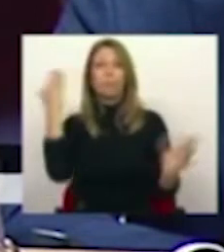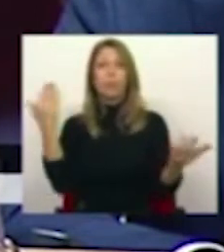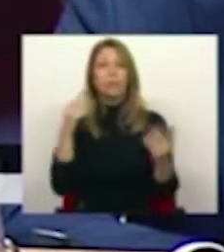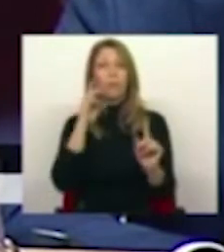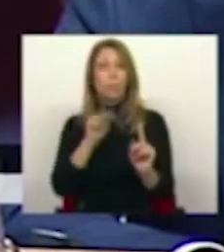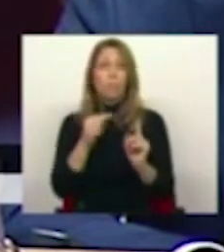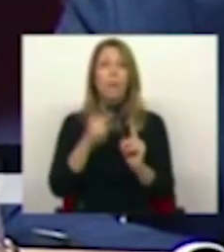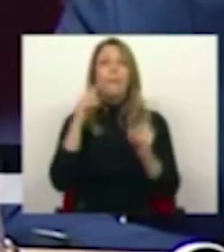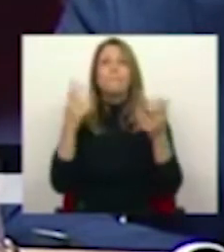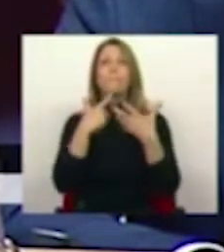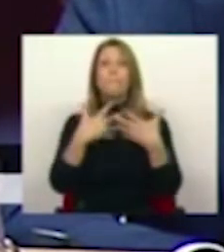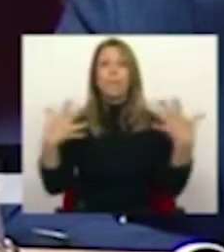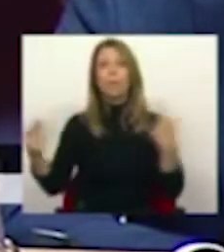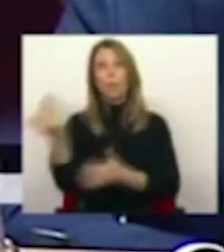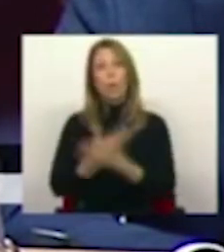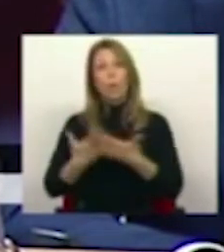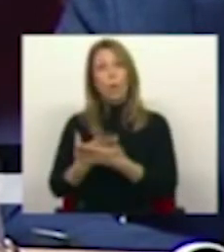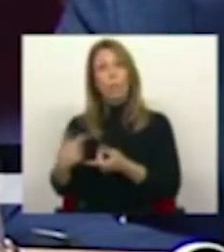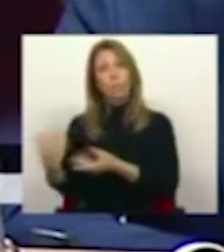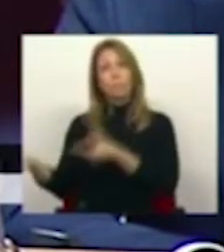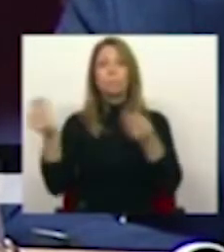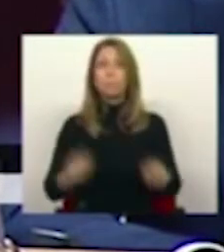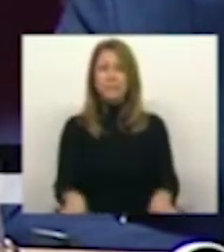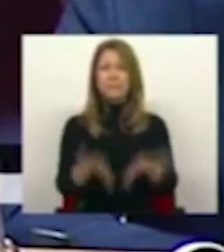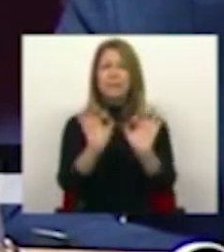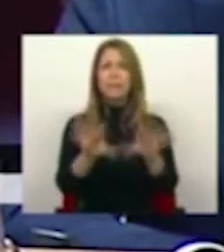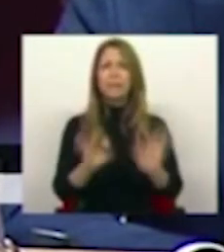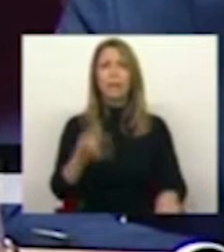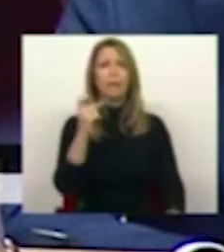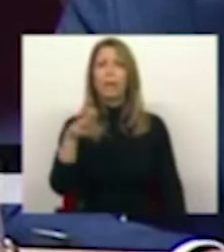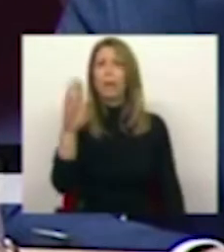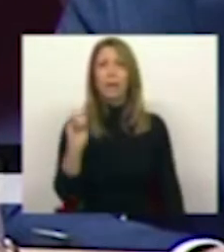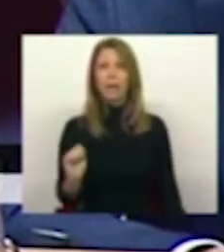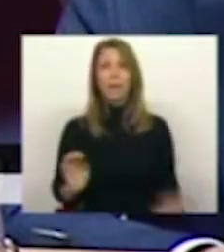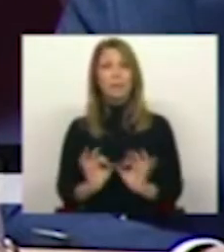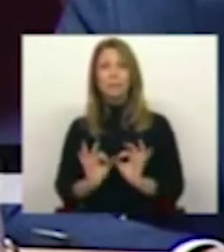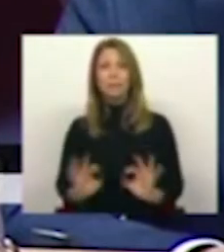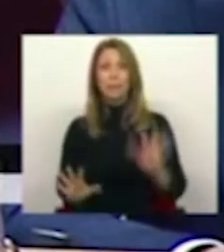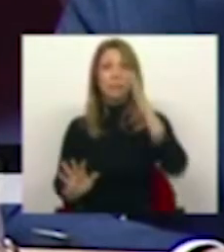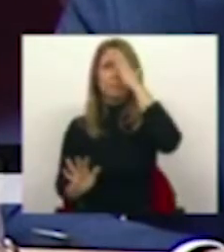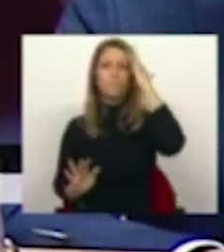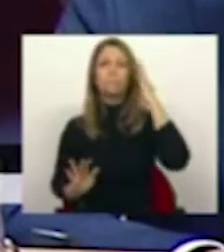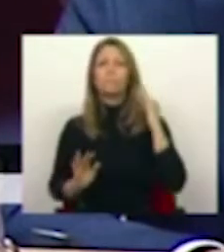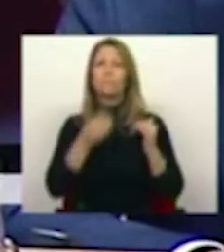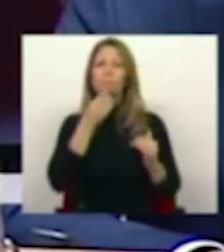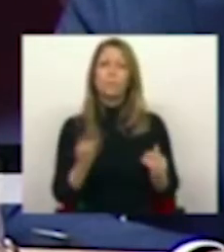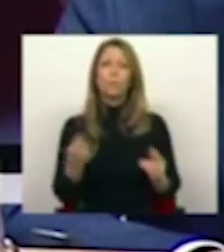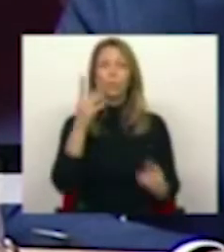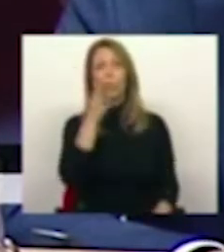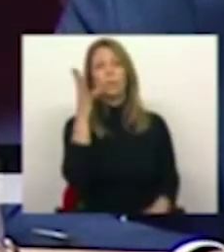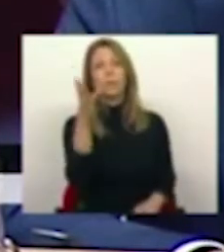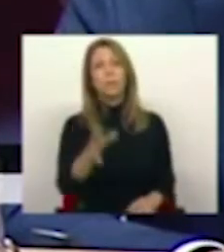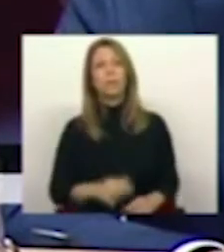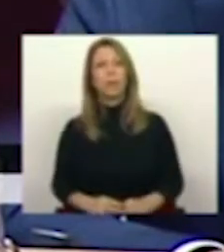que apresentámos. A mesma coisa é verdade para o IRS. É totalmente ilegítimo dizer que não